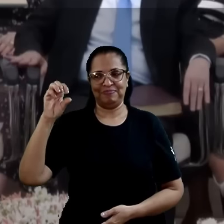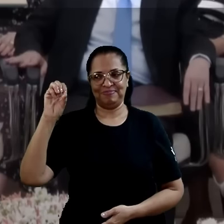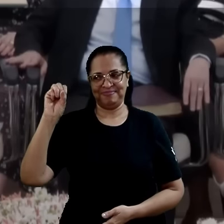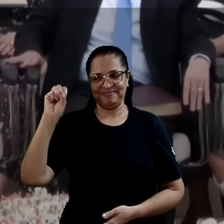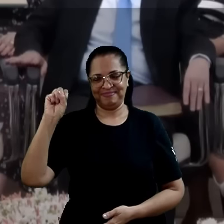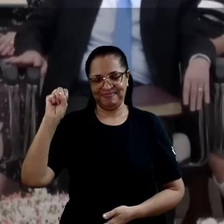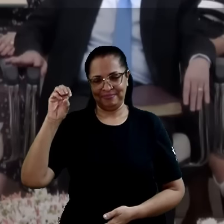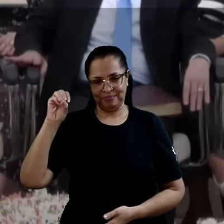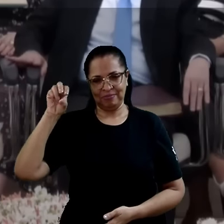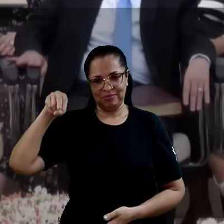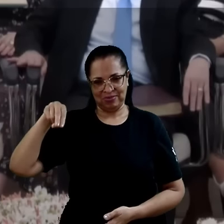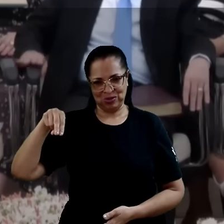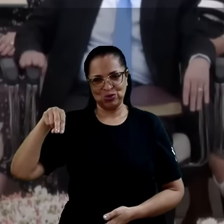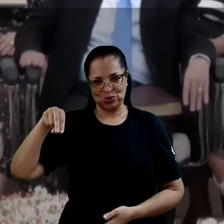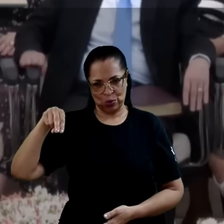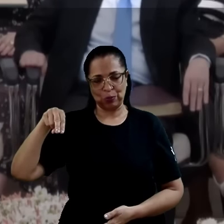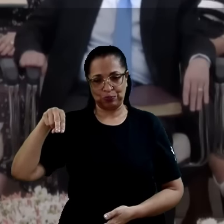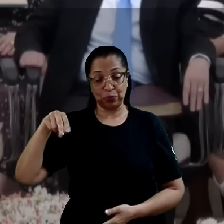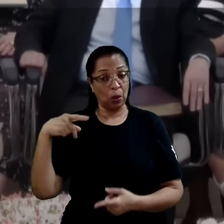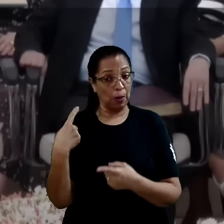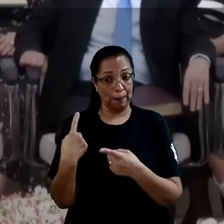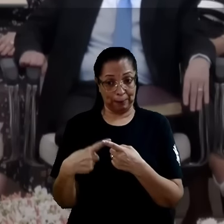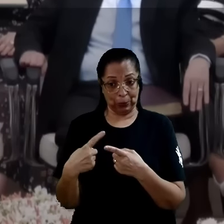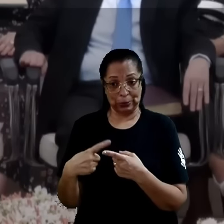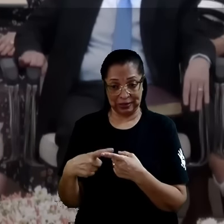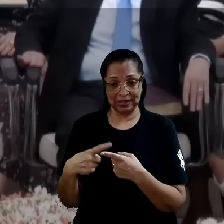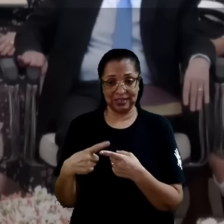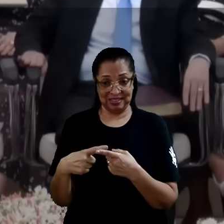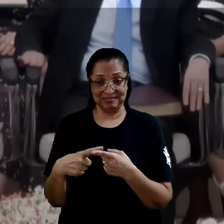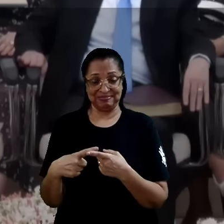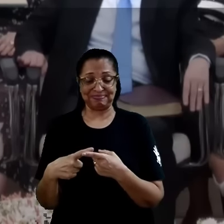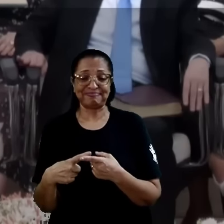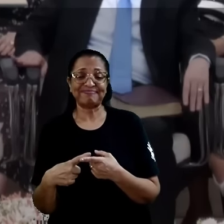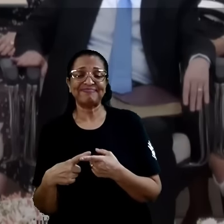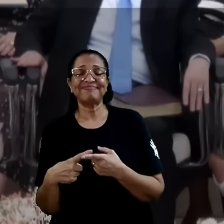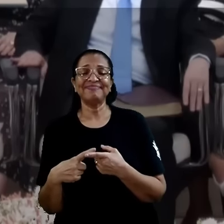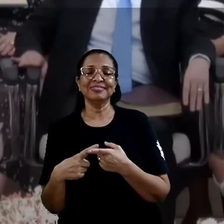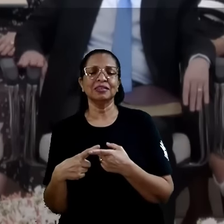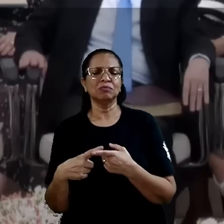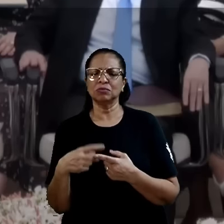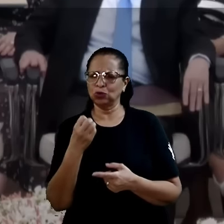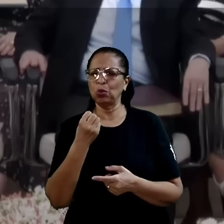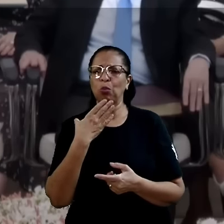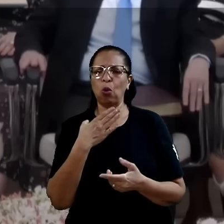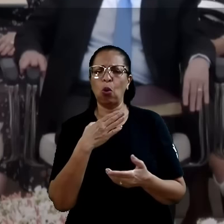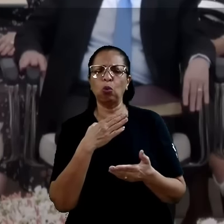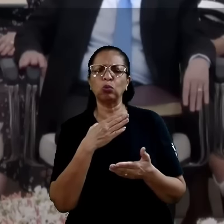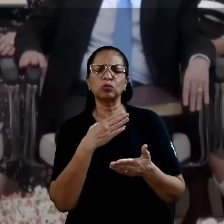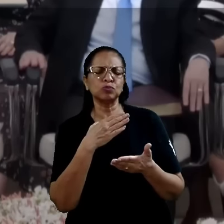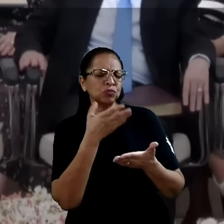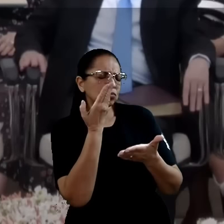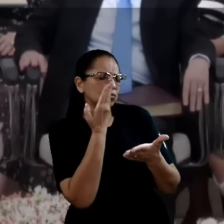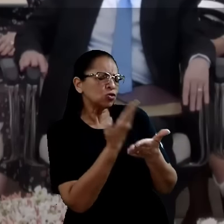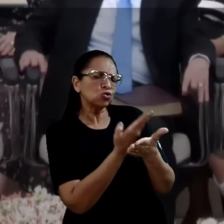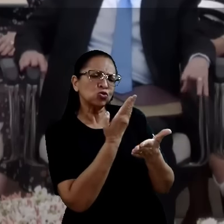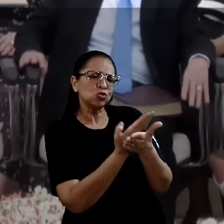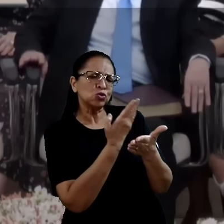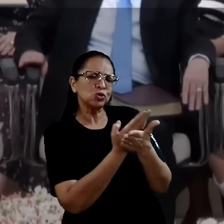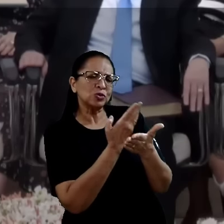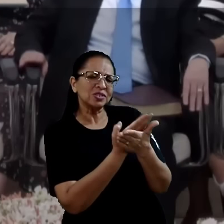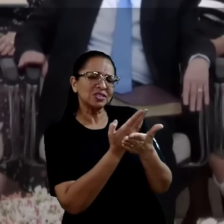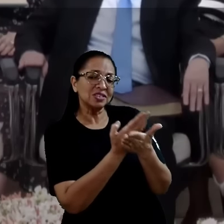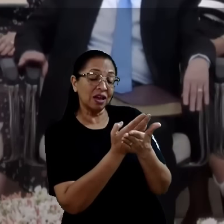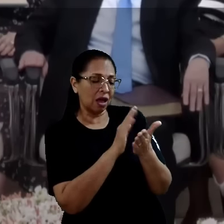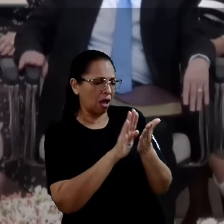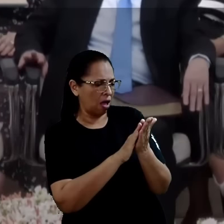anos ela tem anotações de quando eu tinha 19 que eu anoto e ponho a data falo olha aqui eu tinha